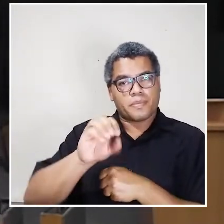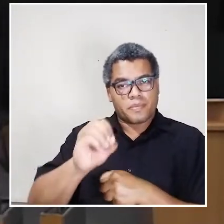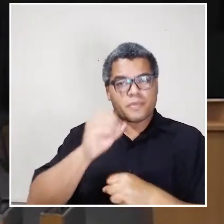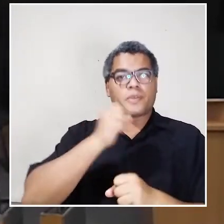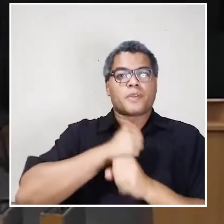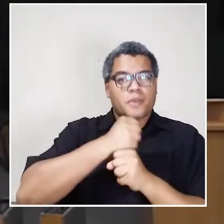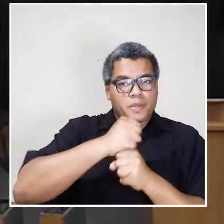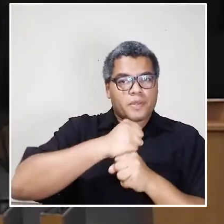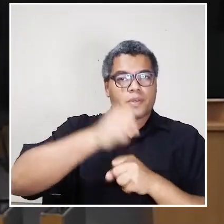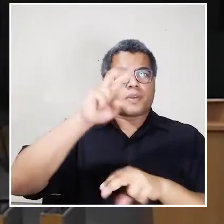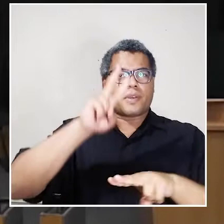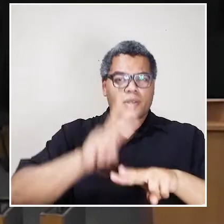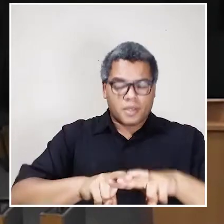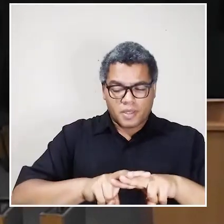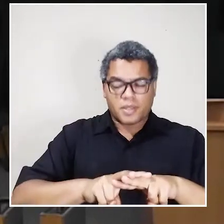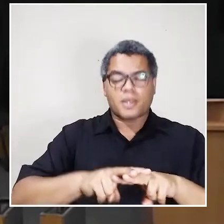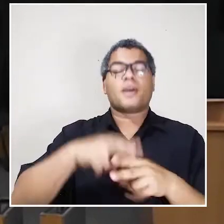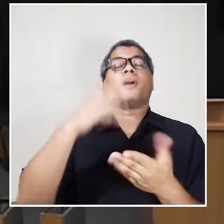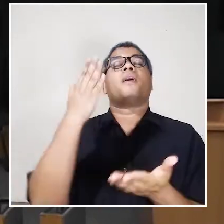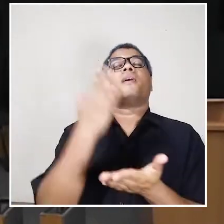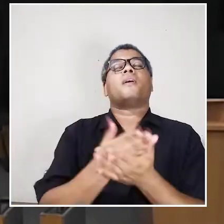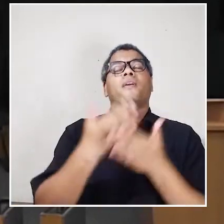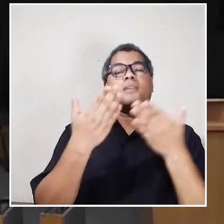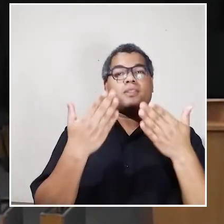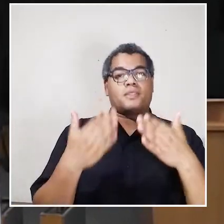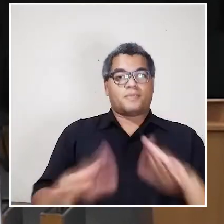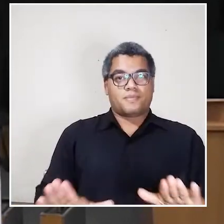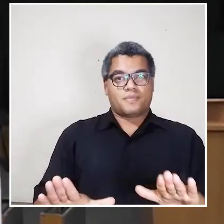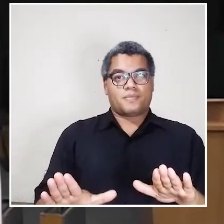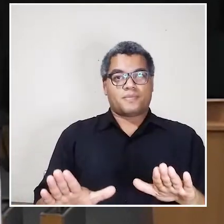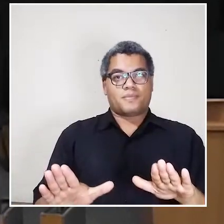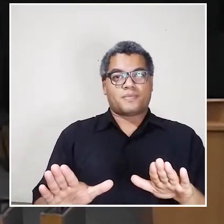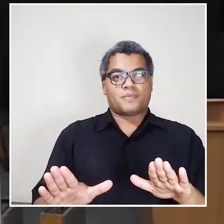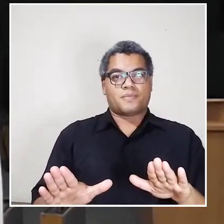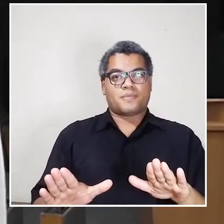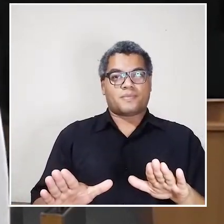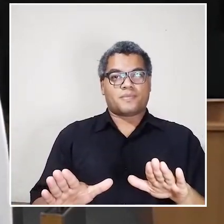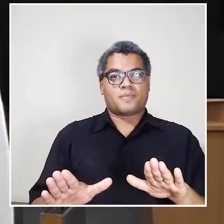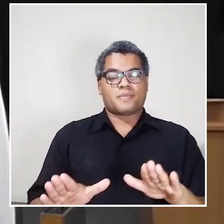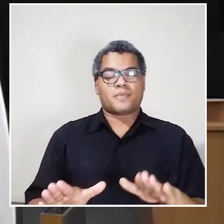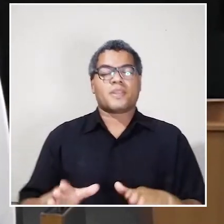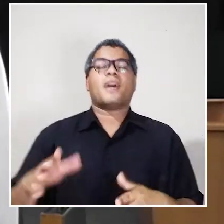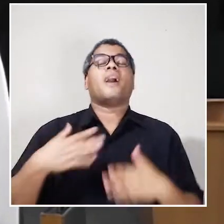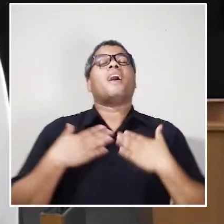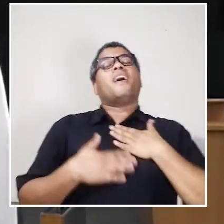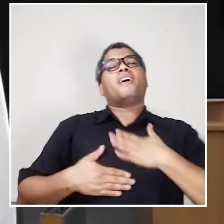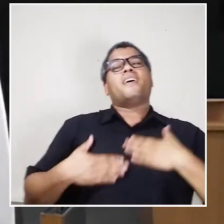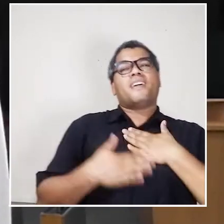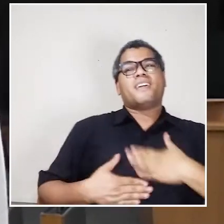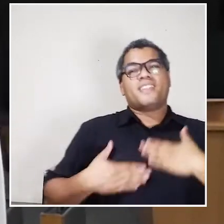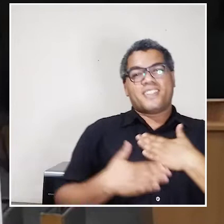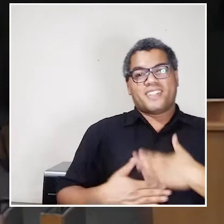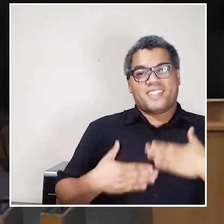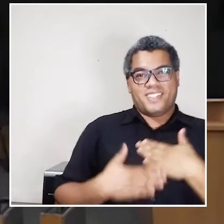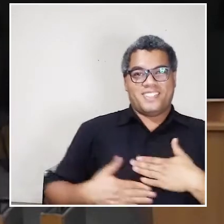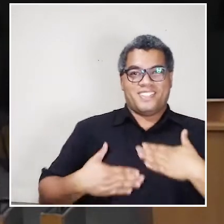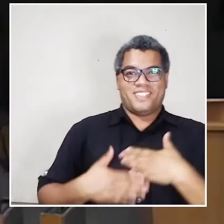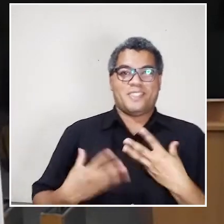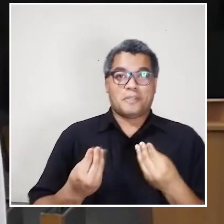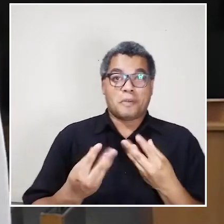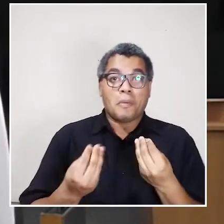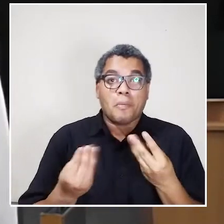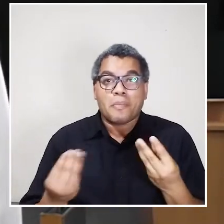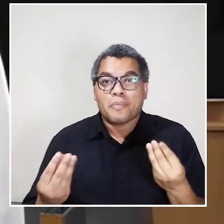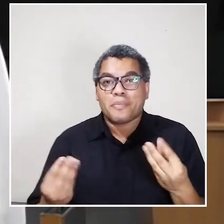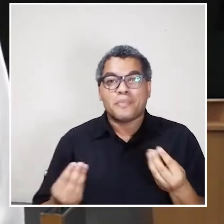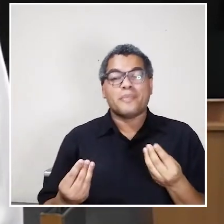cativeiro, estava finalmente chegando ao seu final. Nós gostaríamos muito